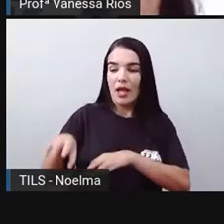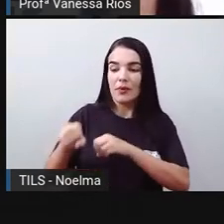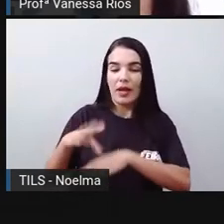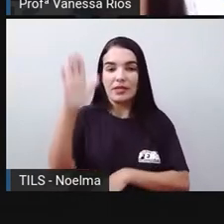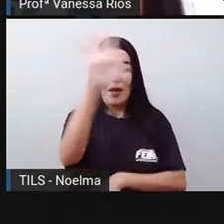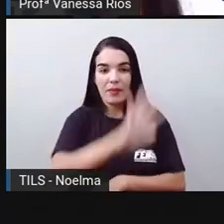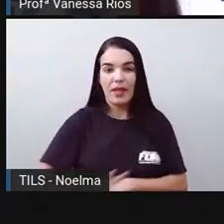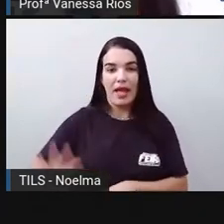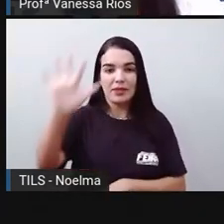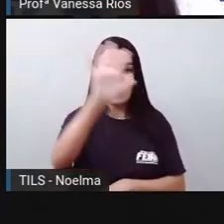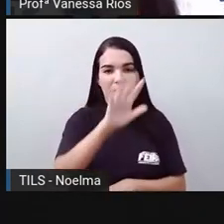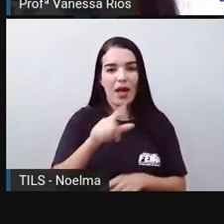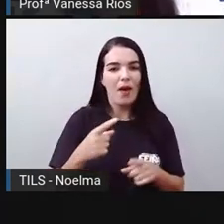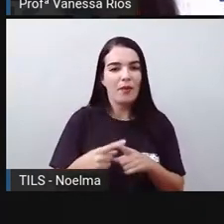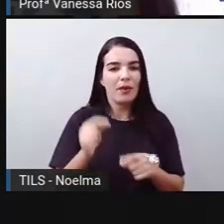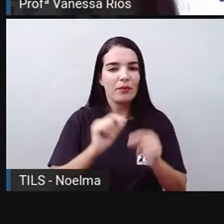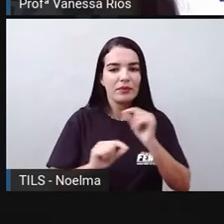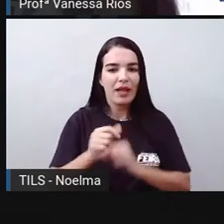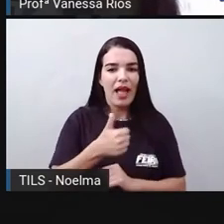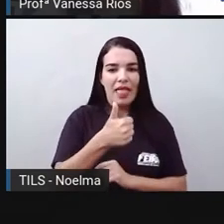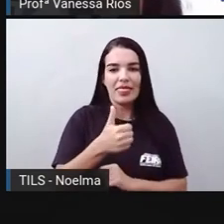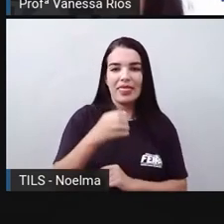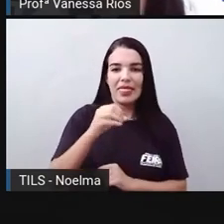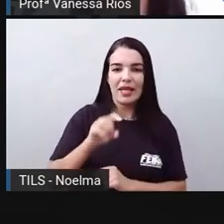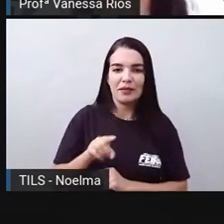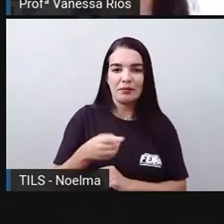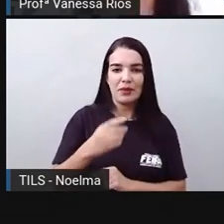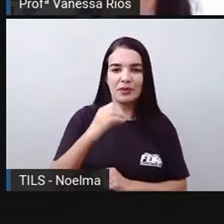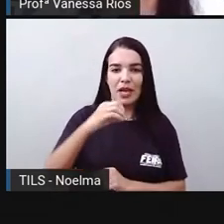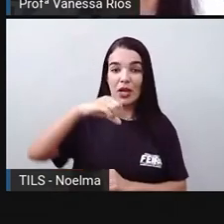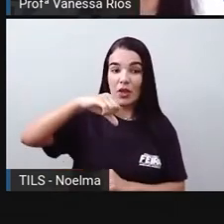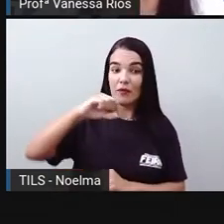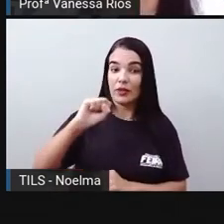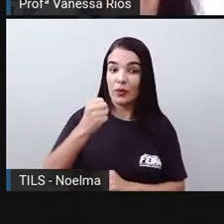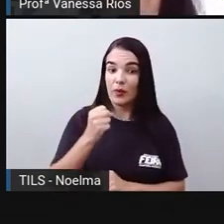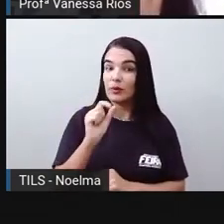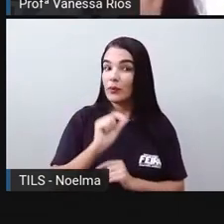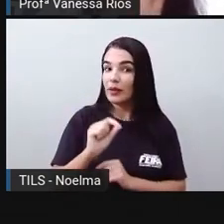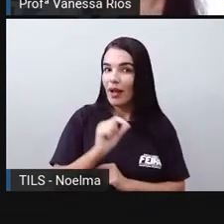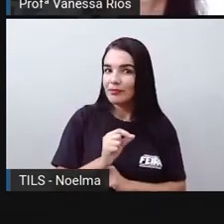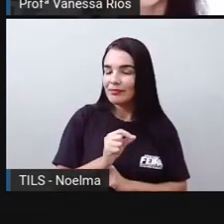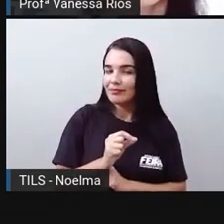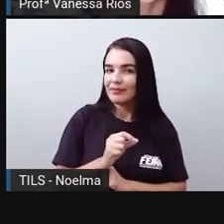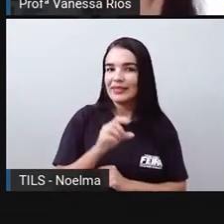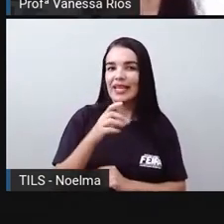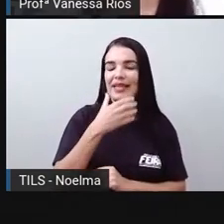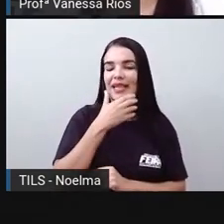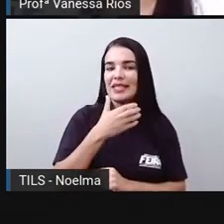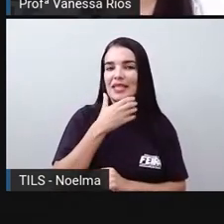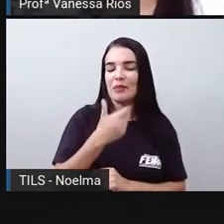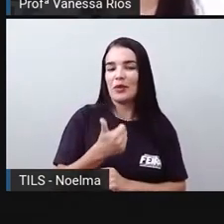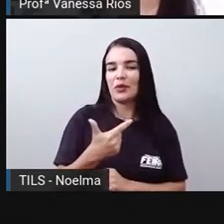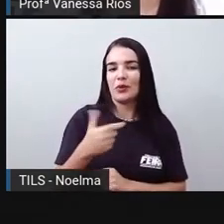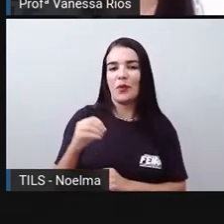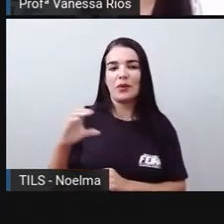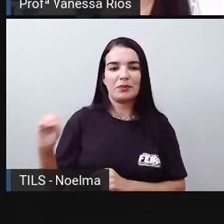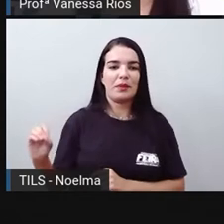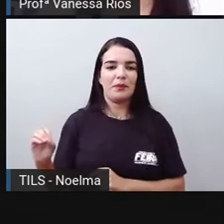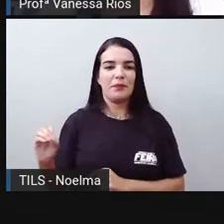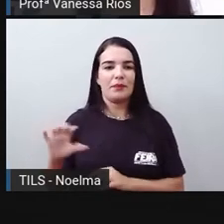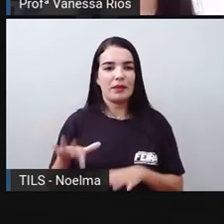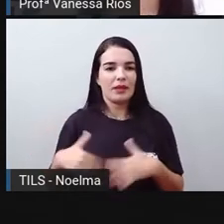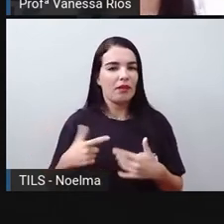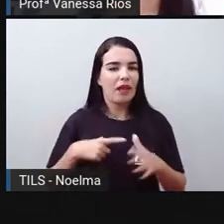e a outra lei, número 10.098, de dezembro de 2000. E aí muitas leis,